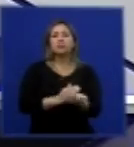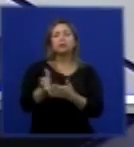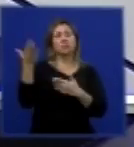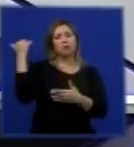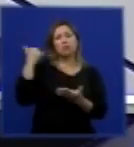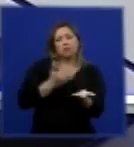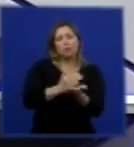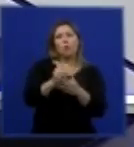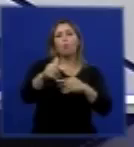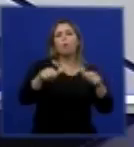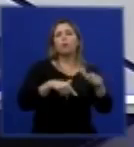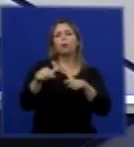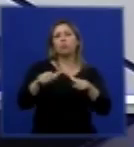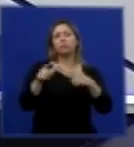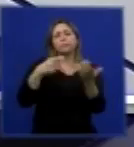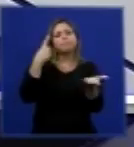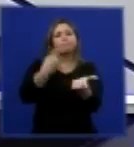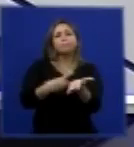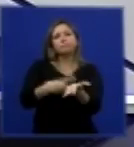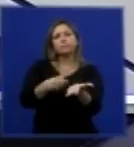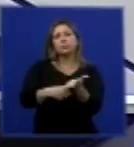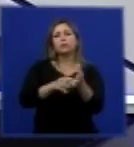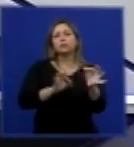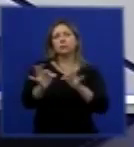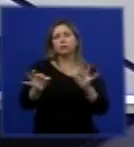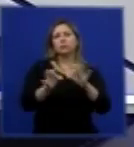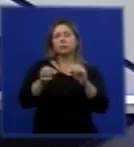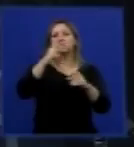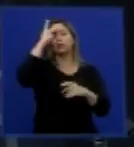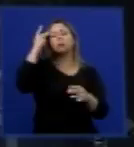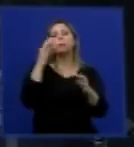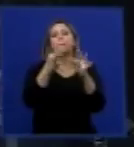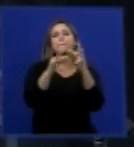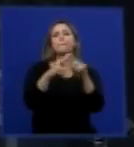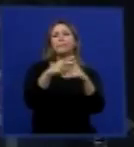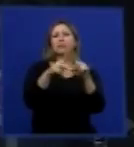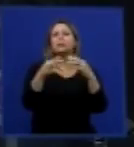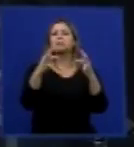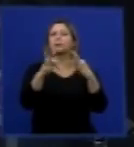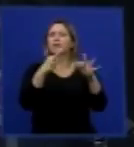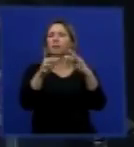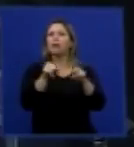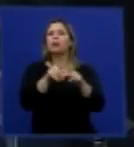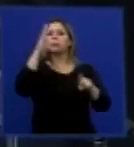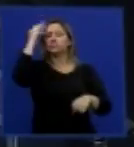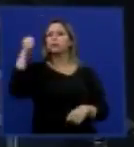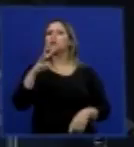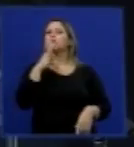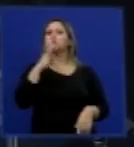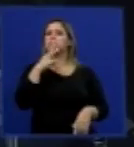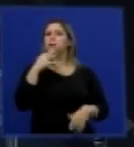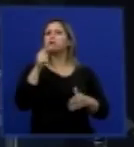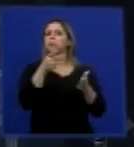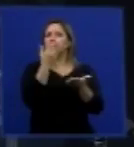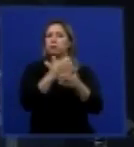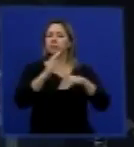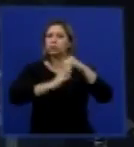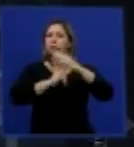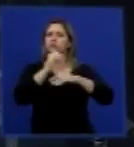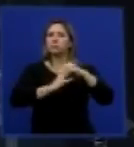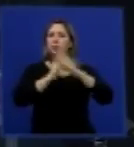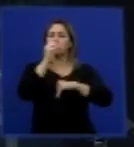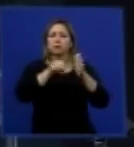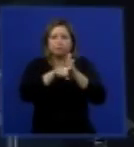dias Fiz um acordo com o grupo de técnicos altamente capacitados que tem aquela entidade de que